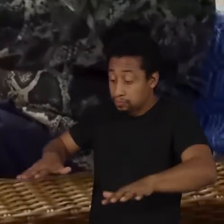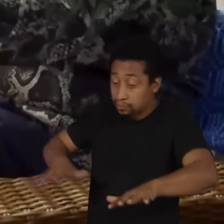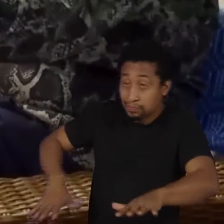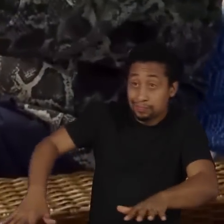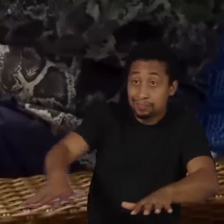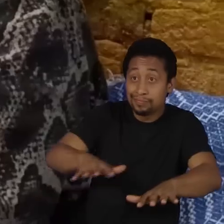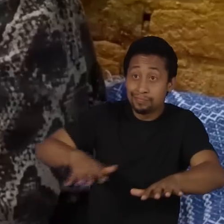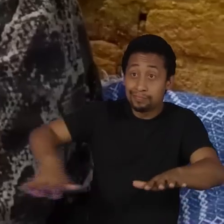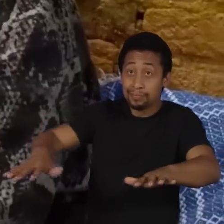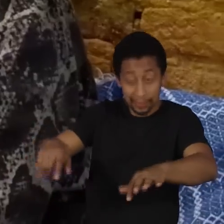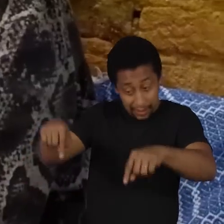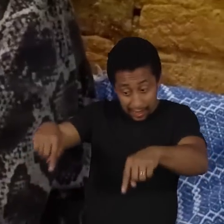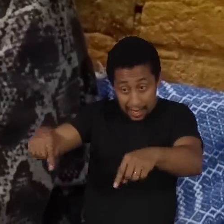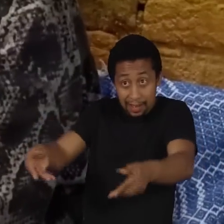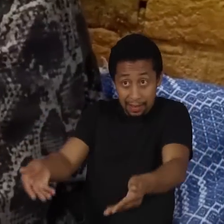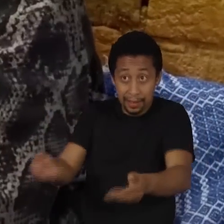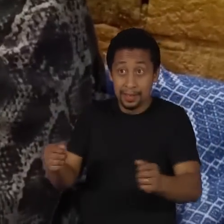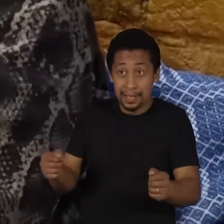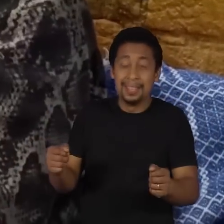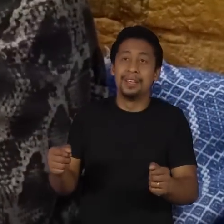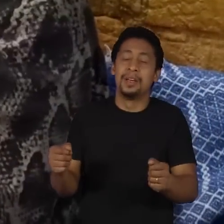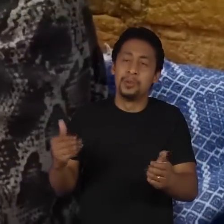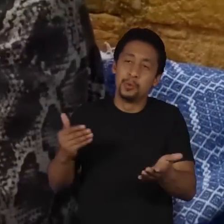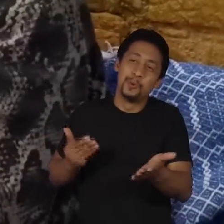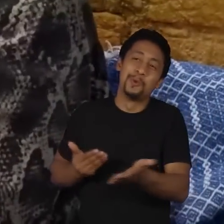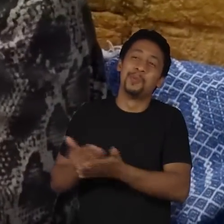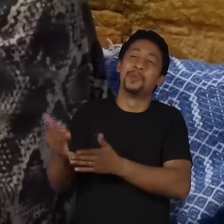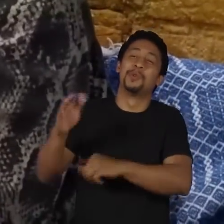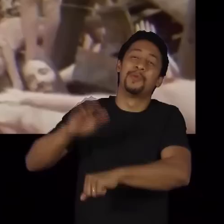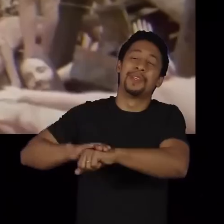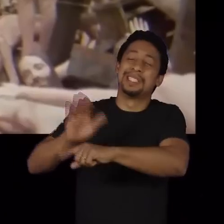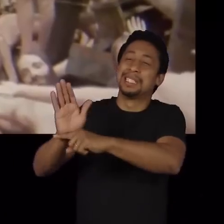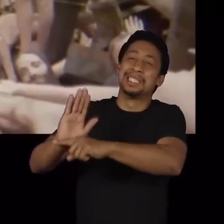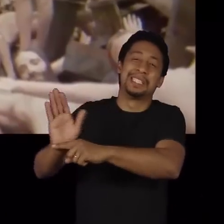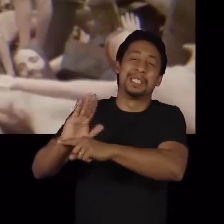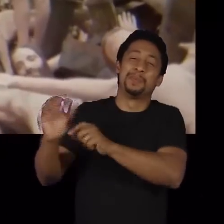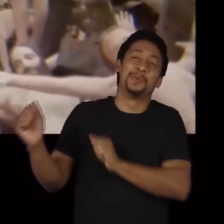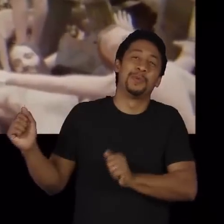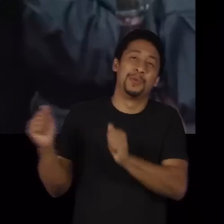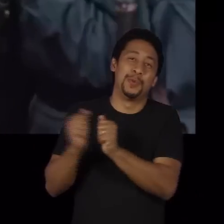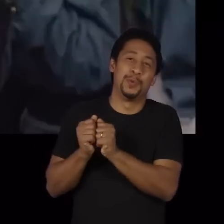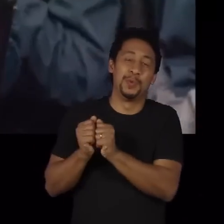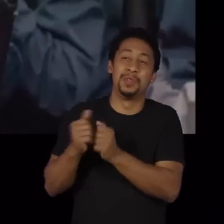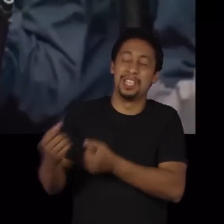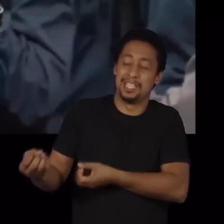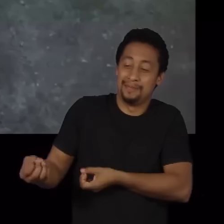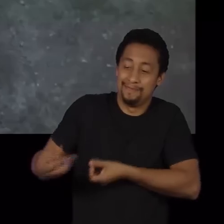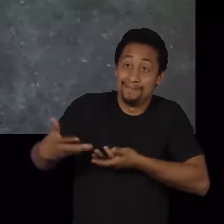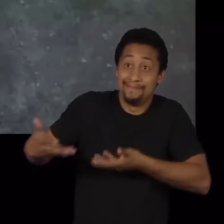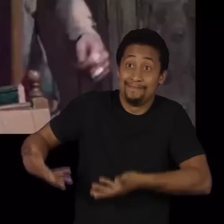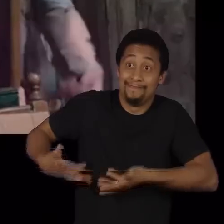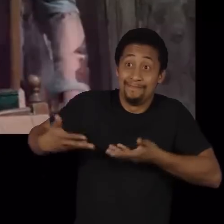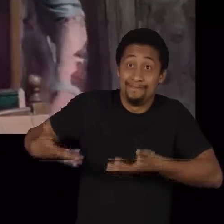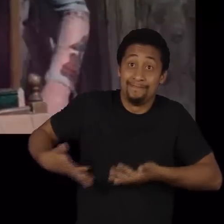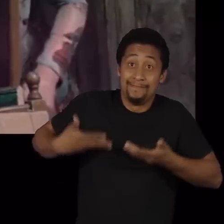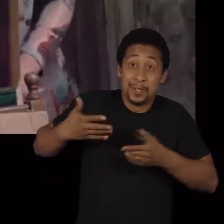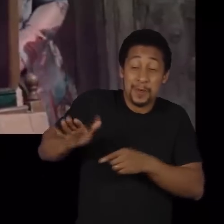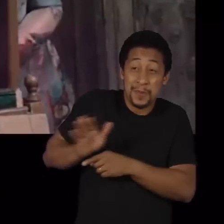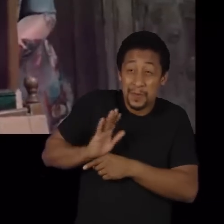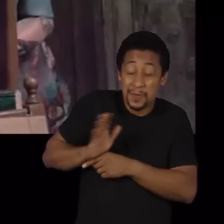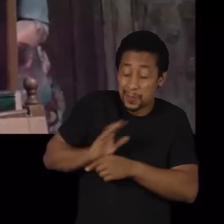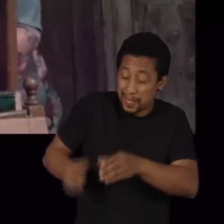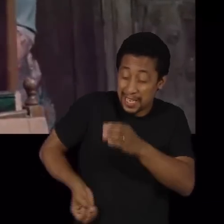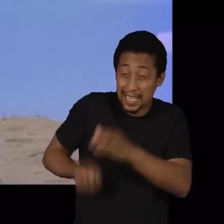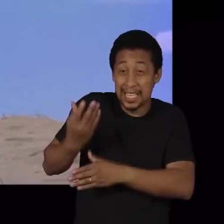chão. E aí nós mergulhamos no universo cinematográfico dele. E nós fomos nos alimentando dos filmes e começando a criar